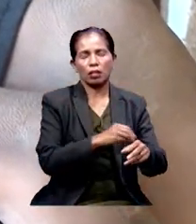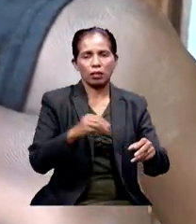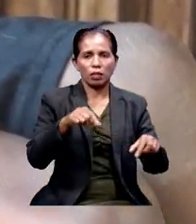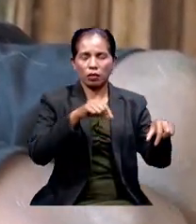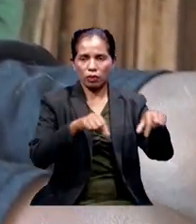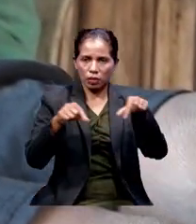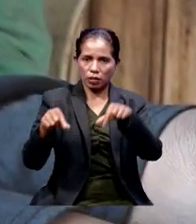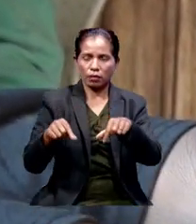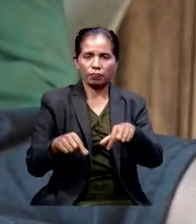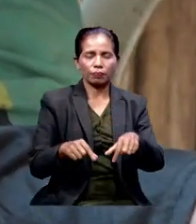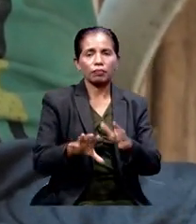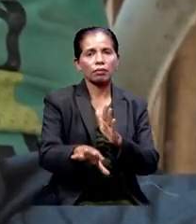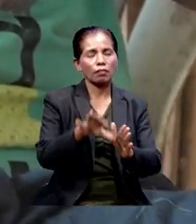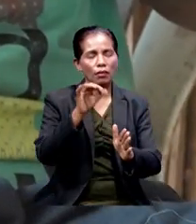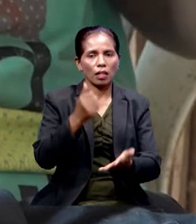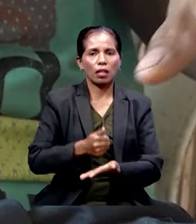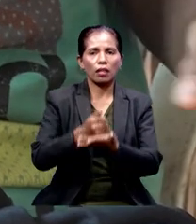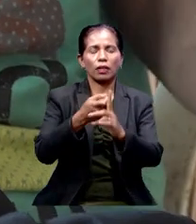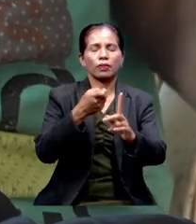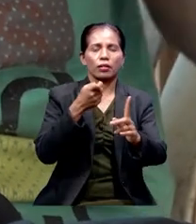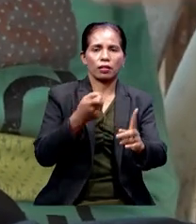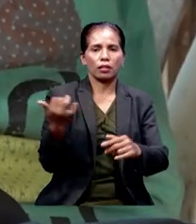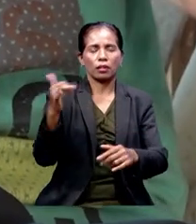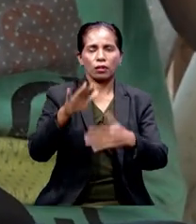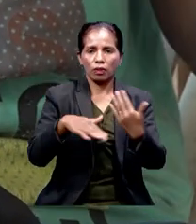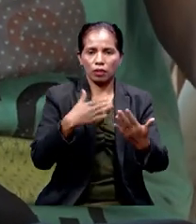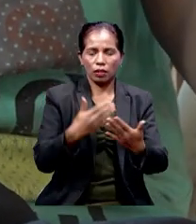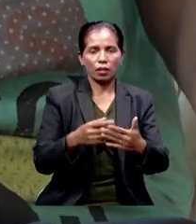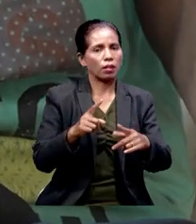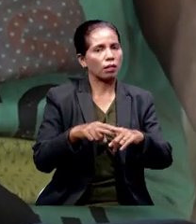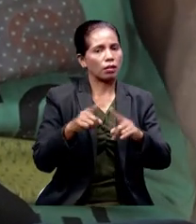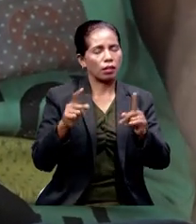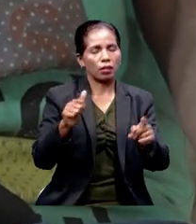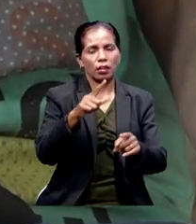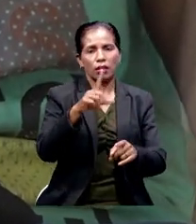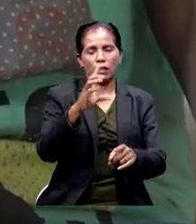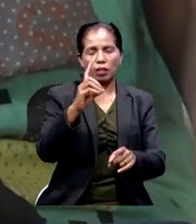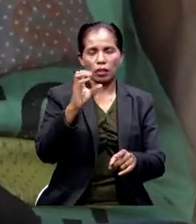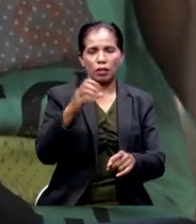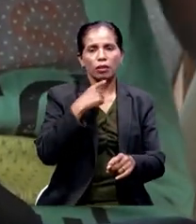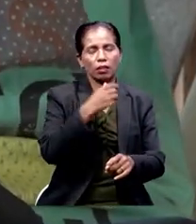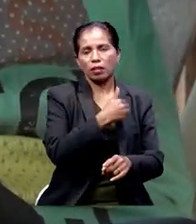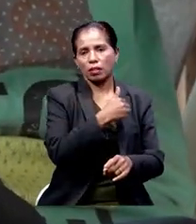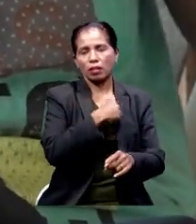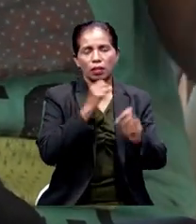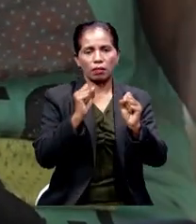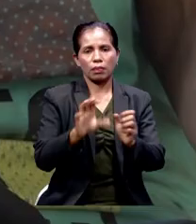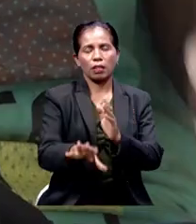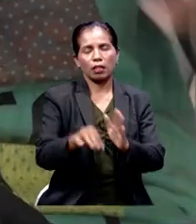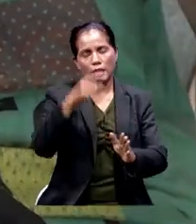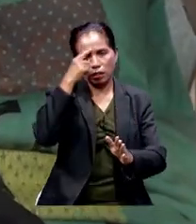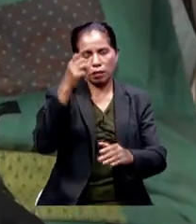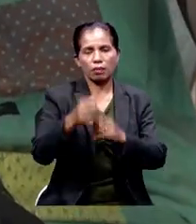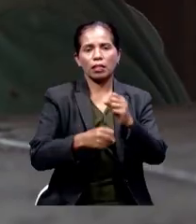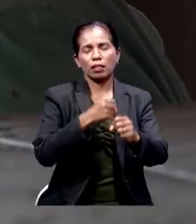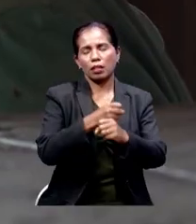No durante retangona apoio husi parte relevante sira, mai be alo de Jesus Souza sedauk bele reta tamba tina sedauk